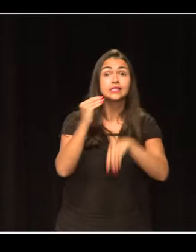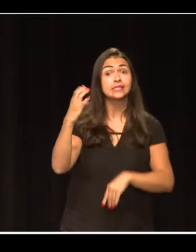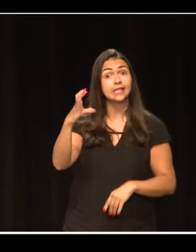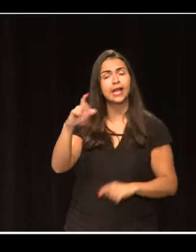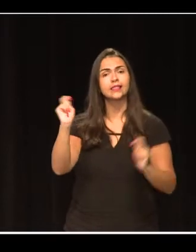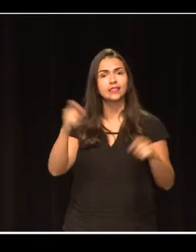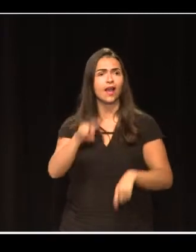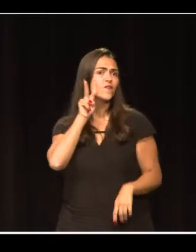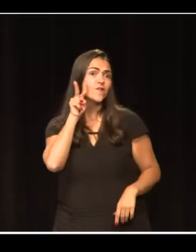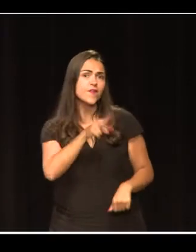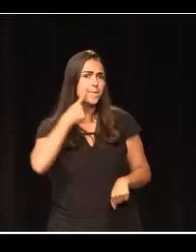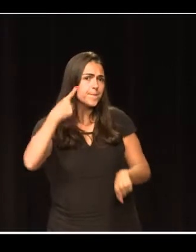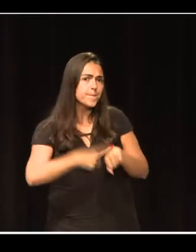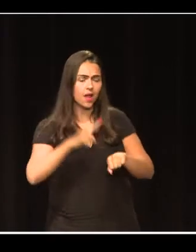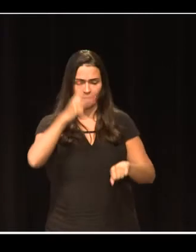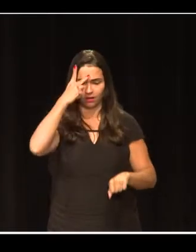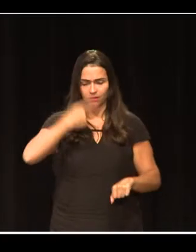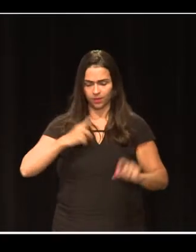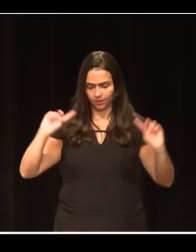ver, experimentar, se perguntar.